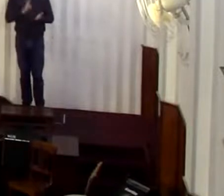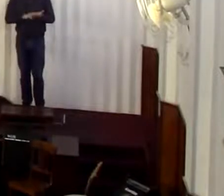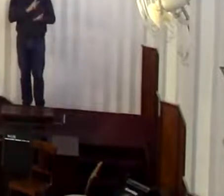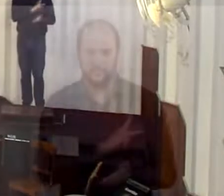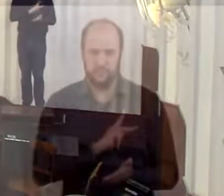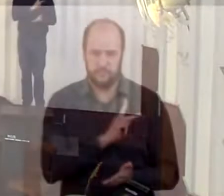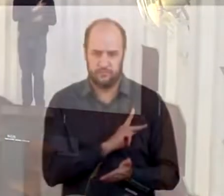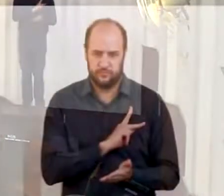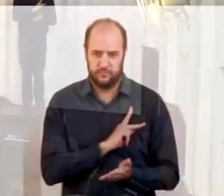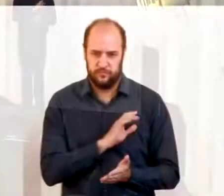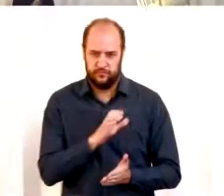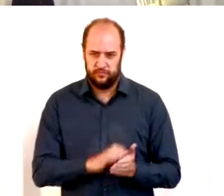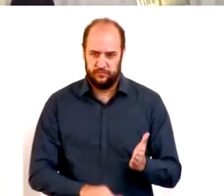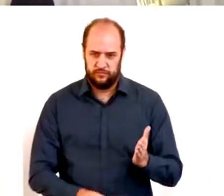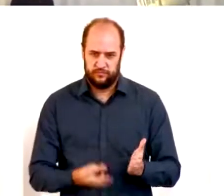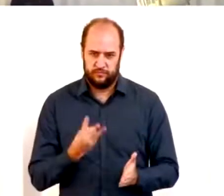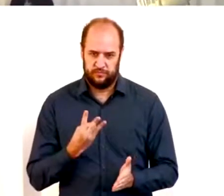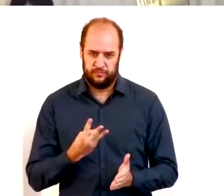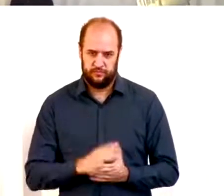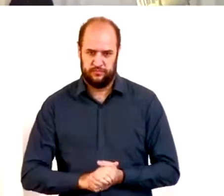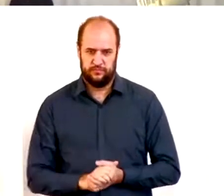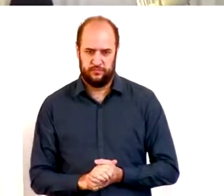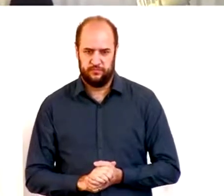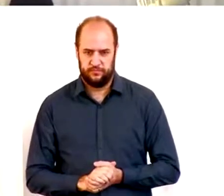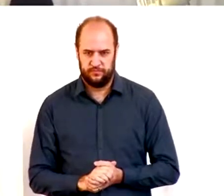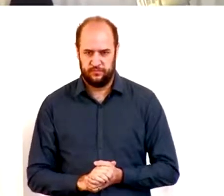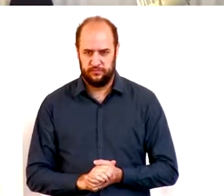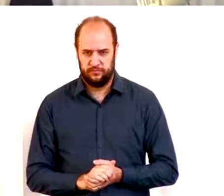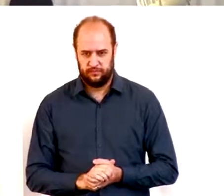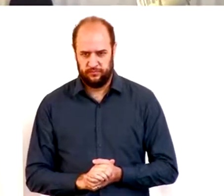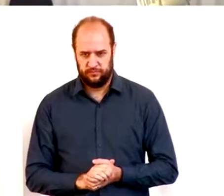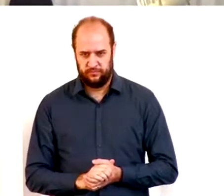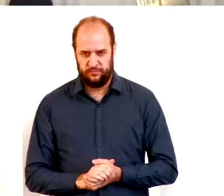a Timóteo, capítulo 3.